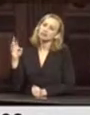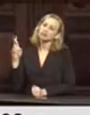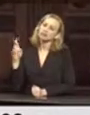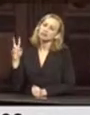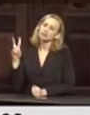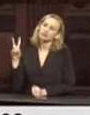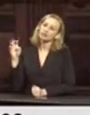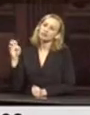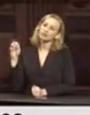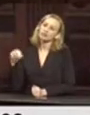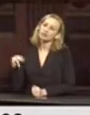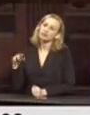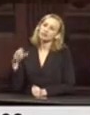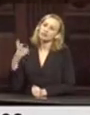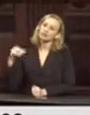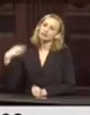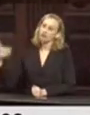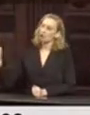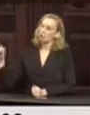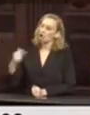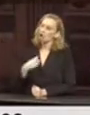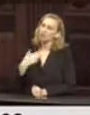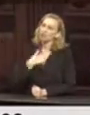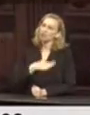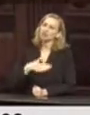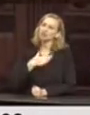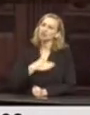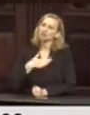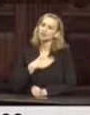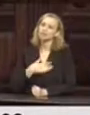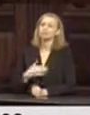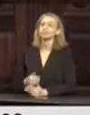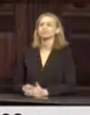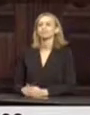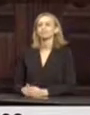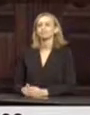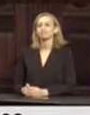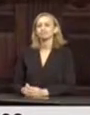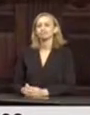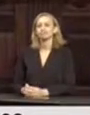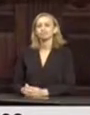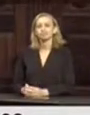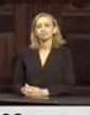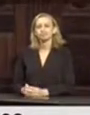eu gostaria de assentar